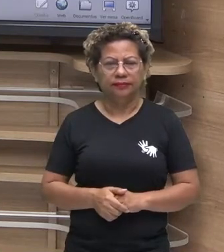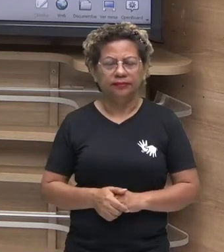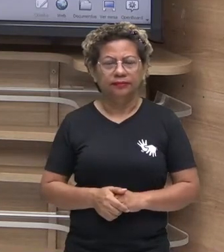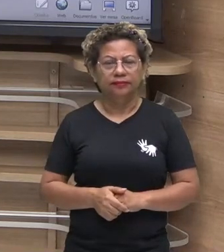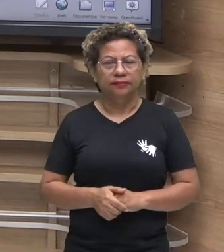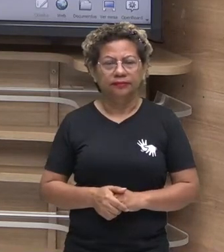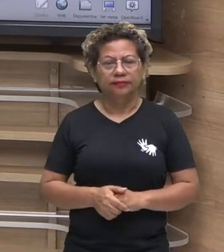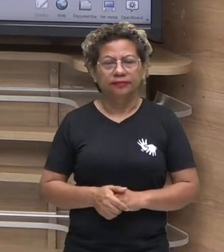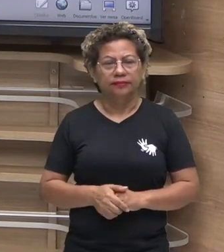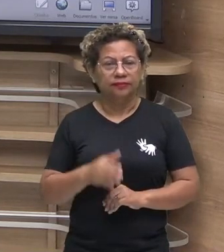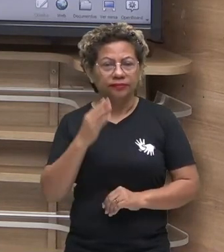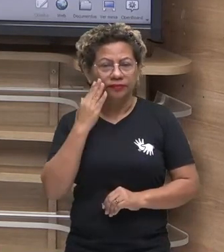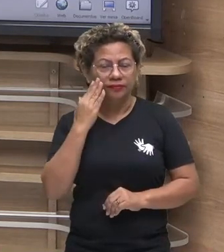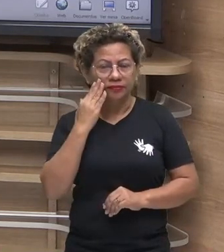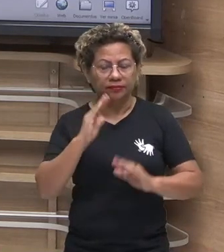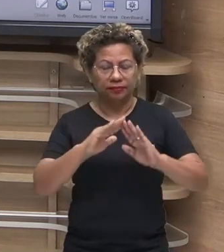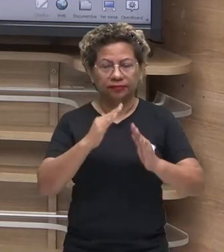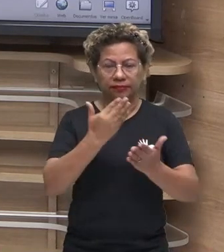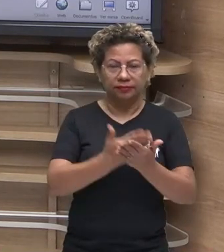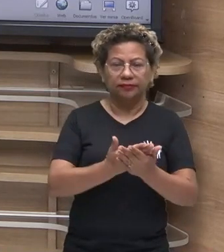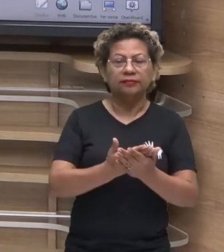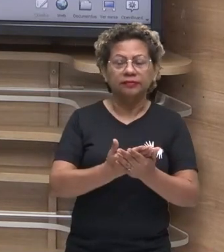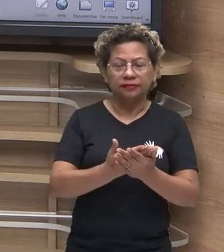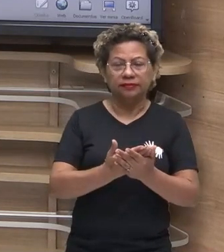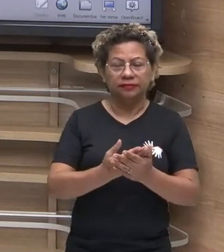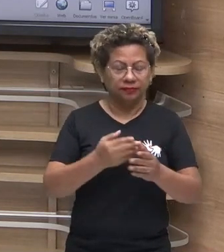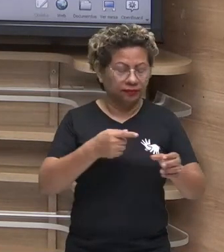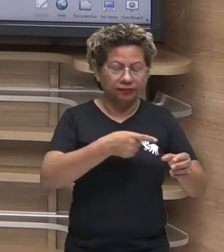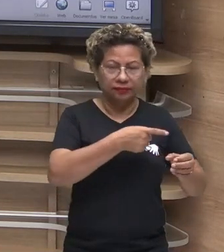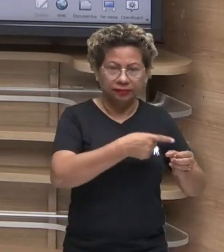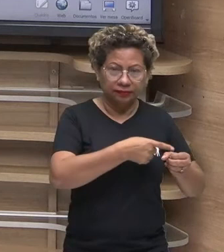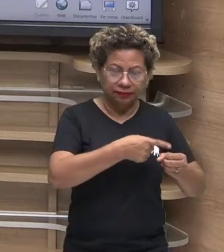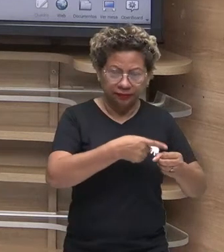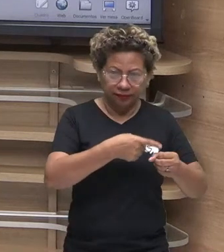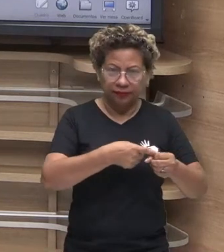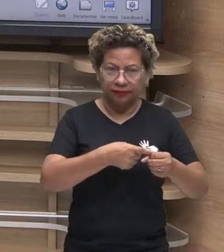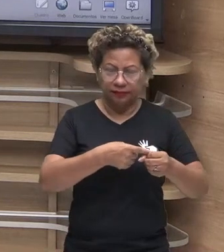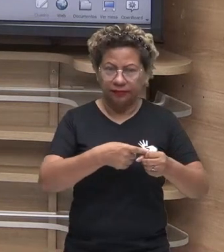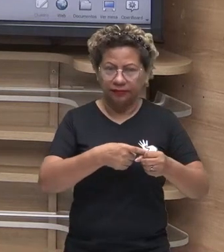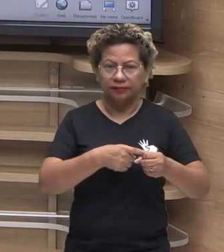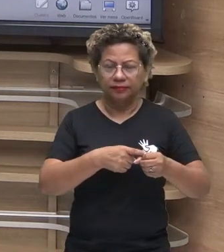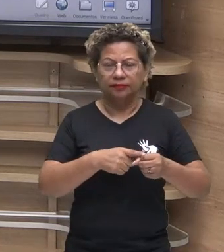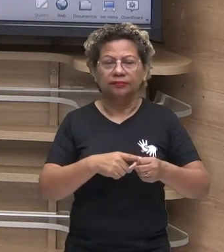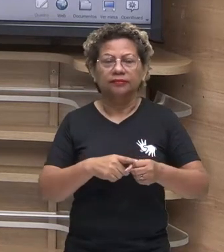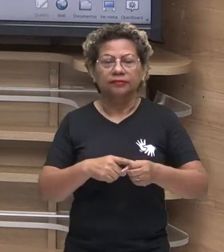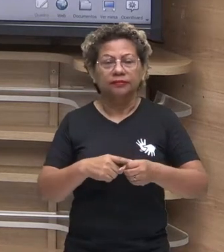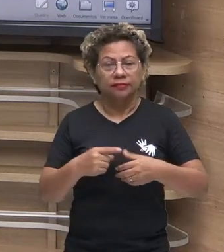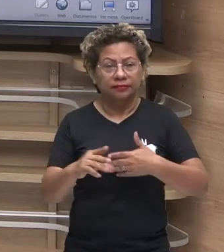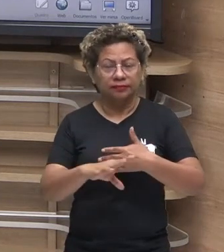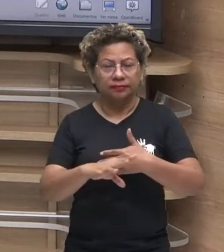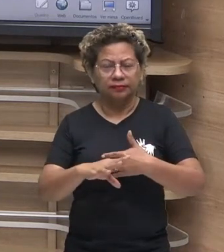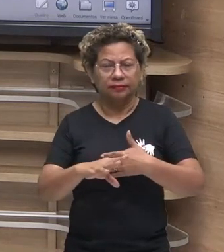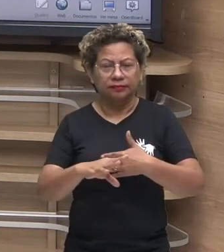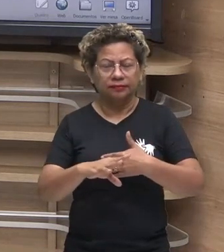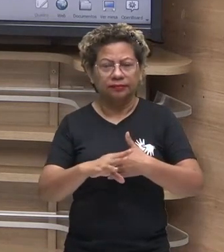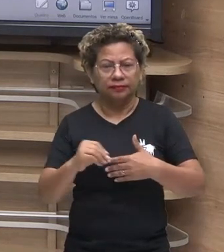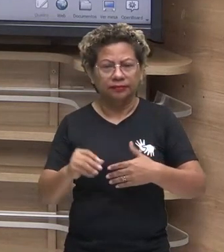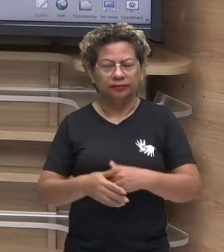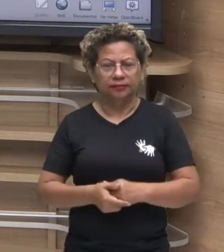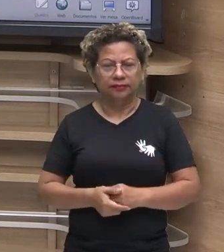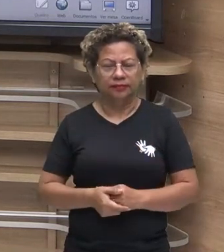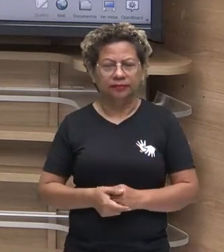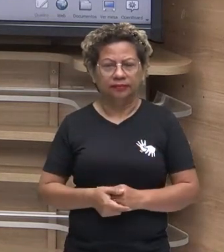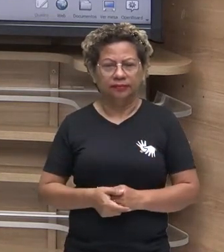São Pedro, uma grande escola lá em Maués também. Na questão 3, o Guilherme acha que é a letra